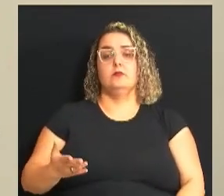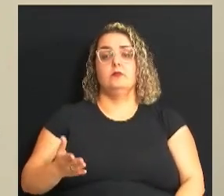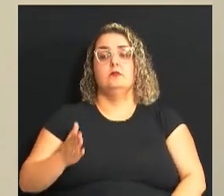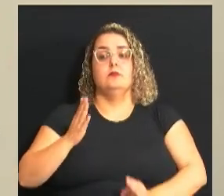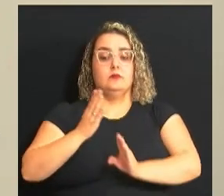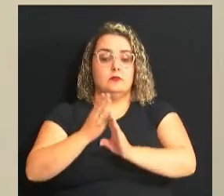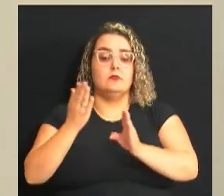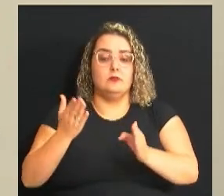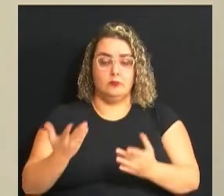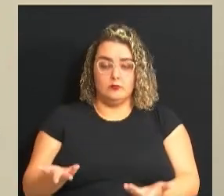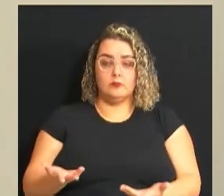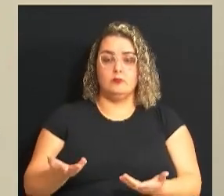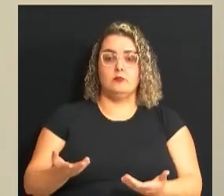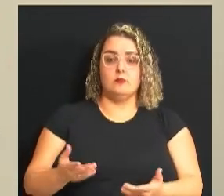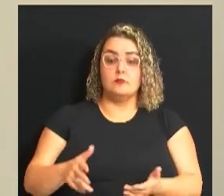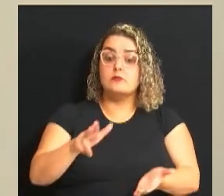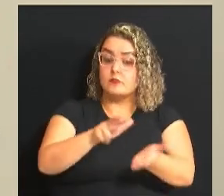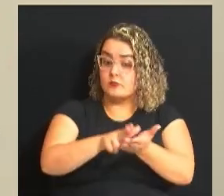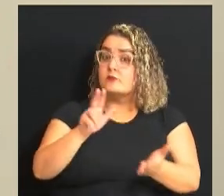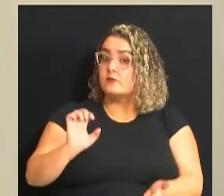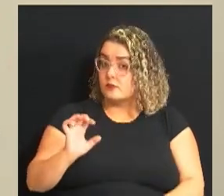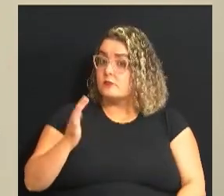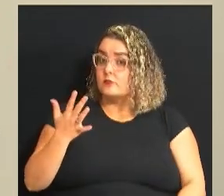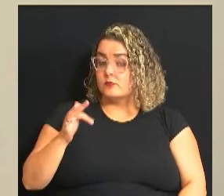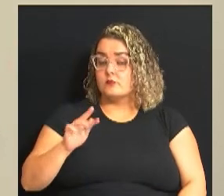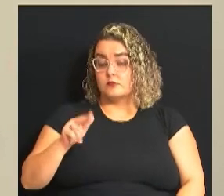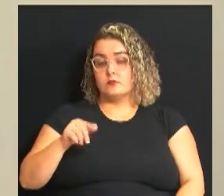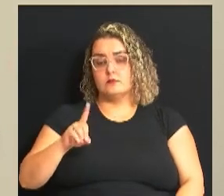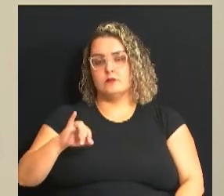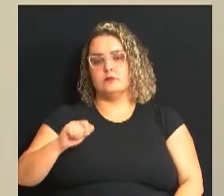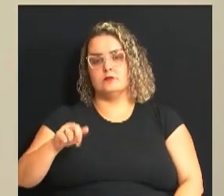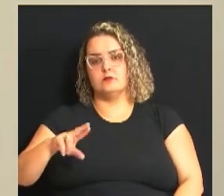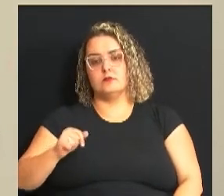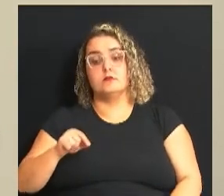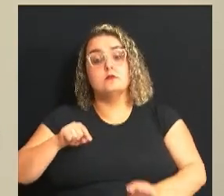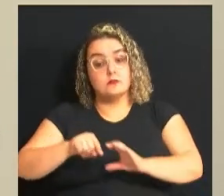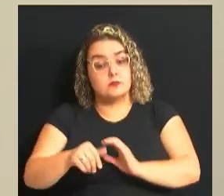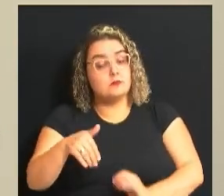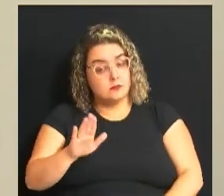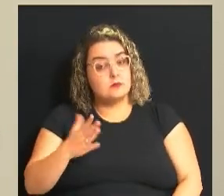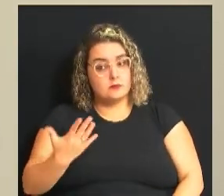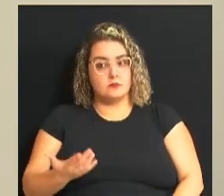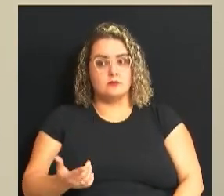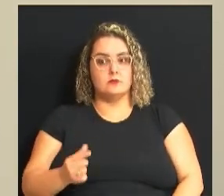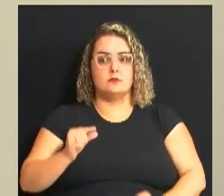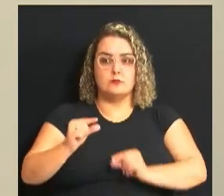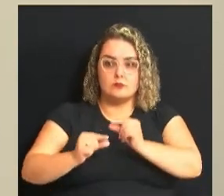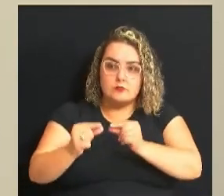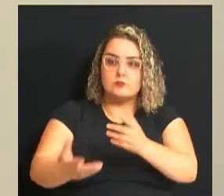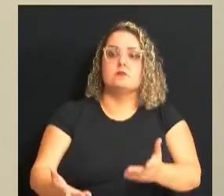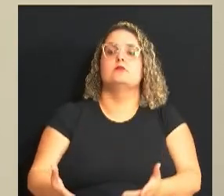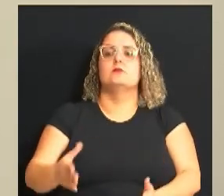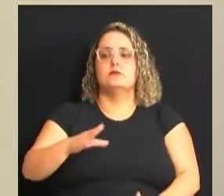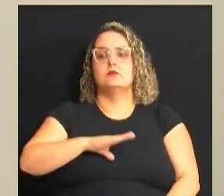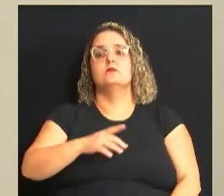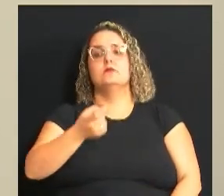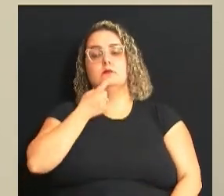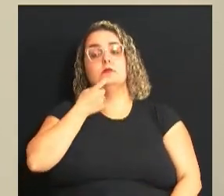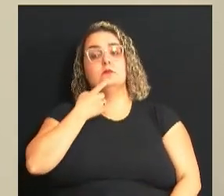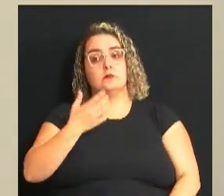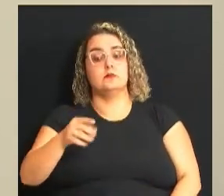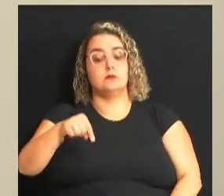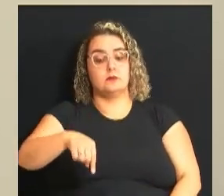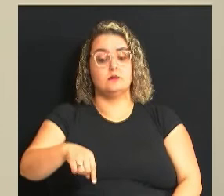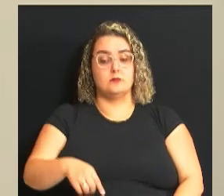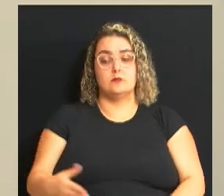fazer com que a regularização fundiária avance mais um pouquinho ou mais um pocão na nossa cidade. Campinas é uma